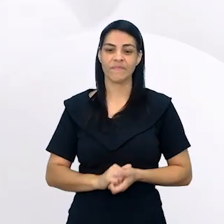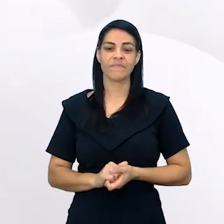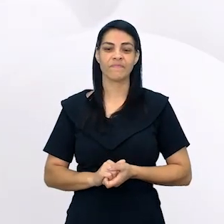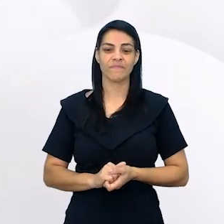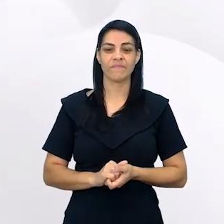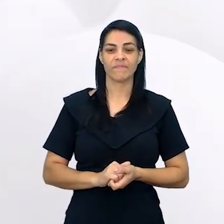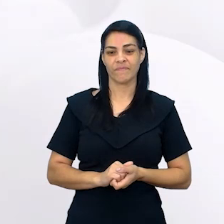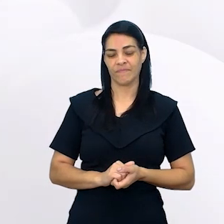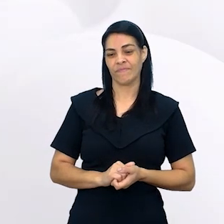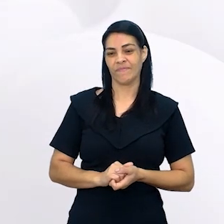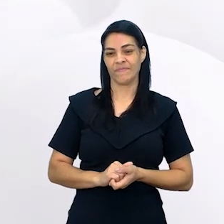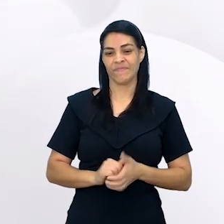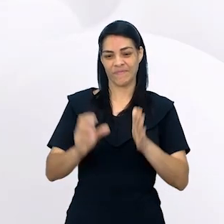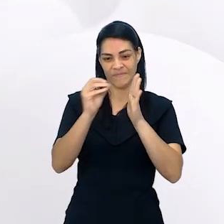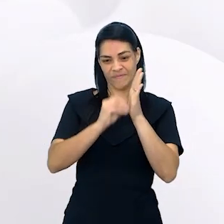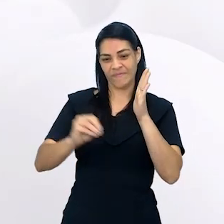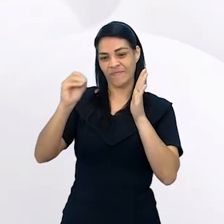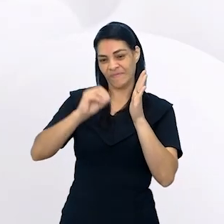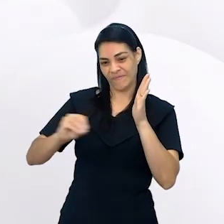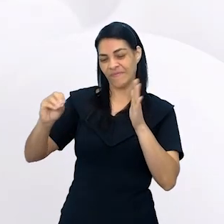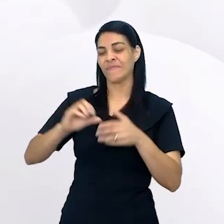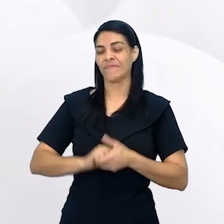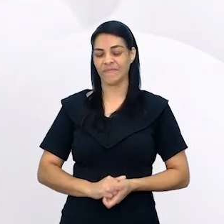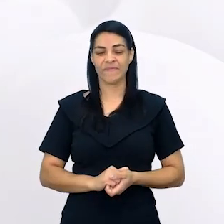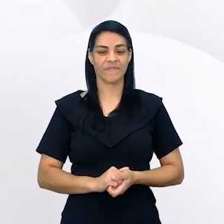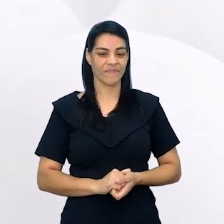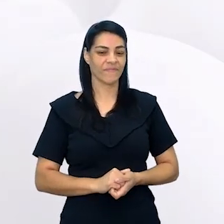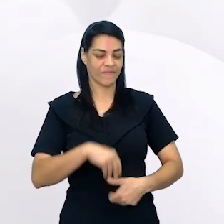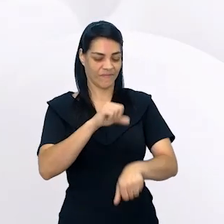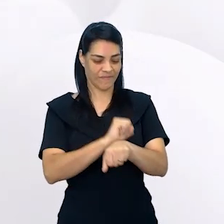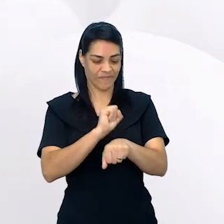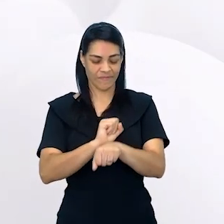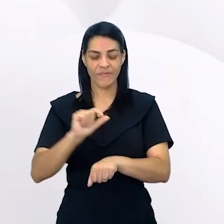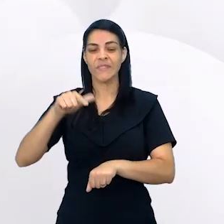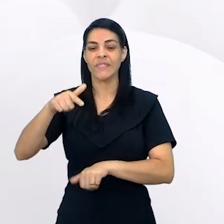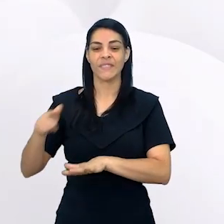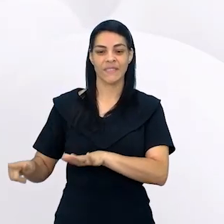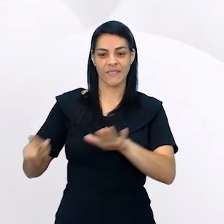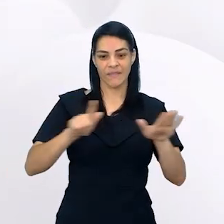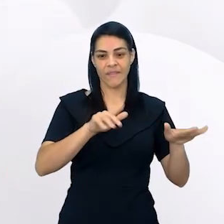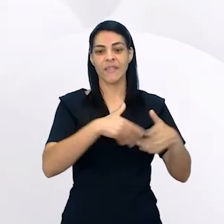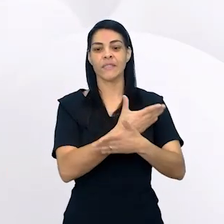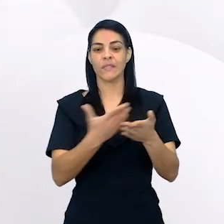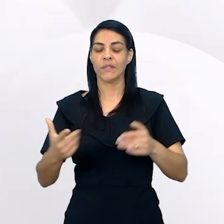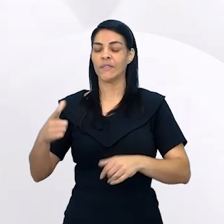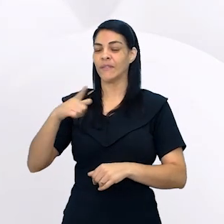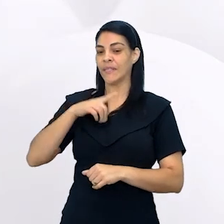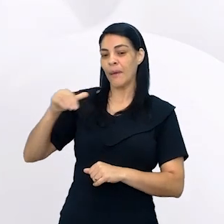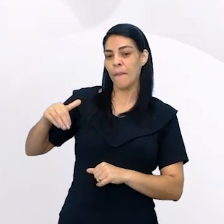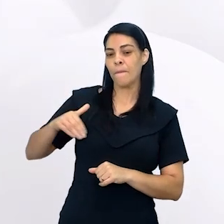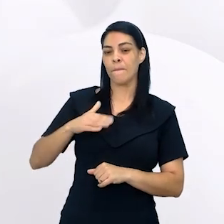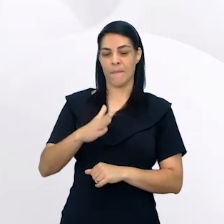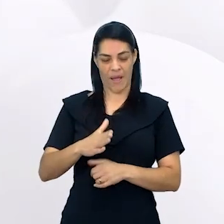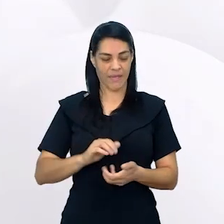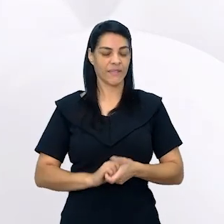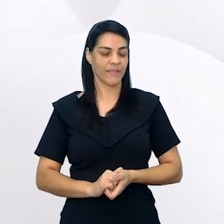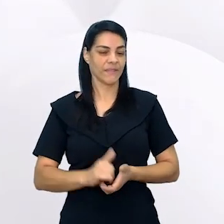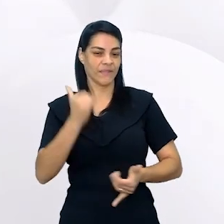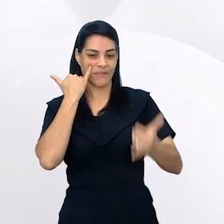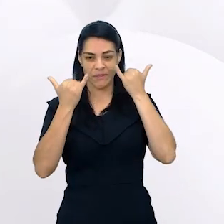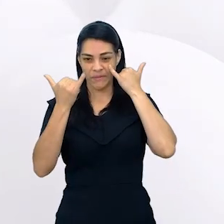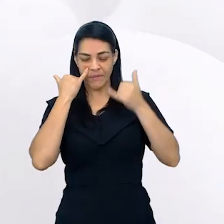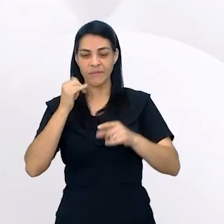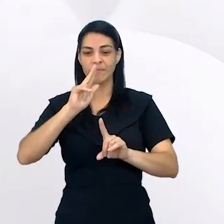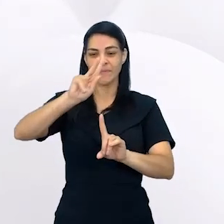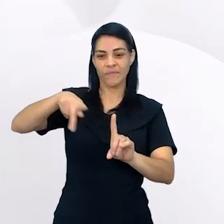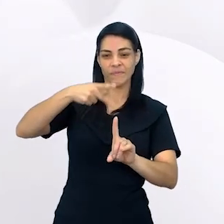cmsp muito bem aí nas próximas semanas a gente já vai ter mais informações sobre o multiplica SP